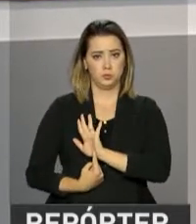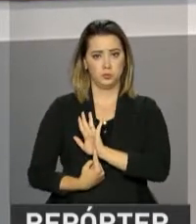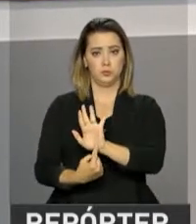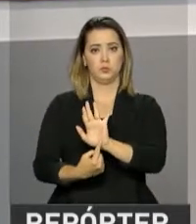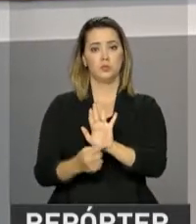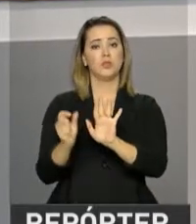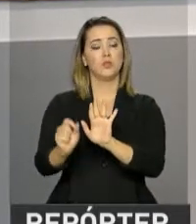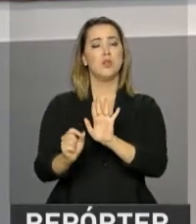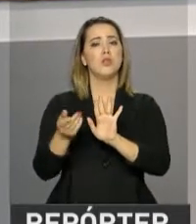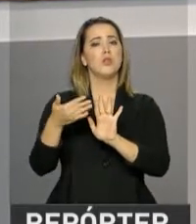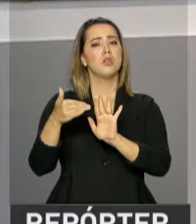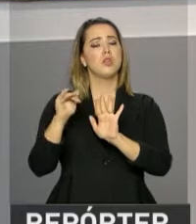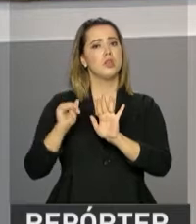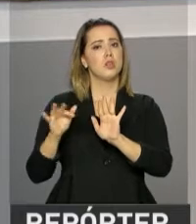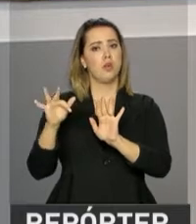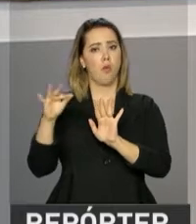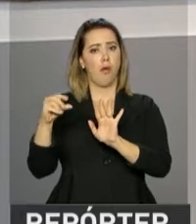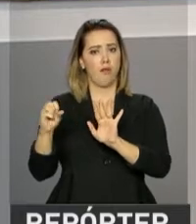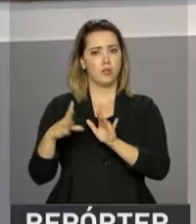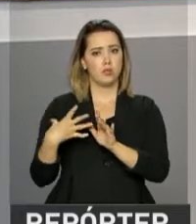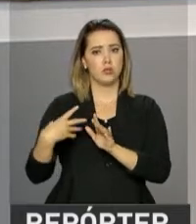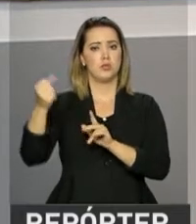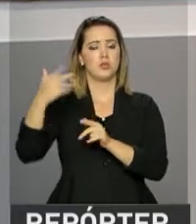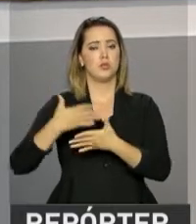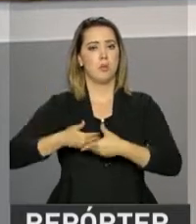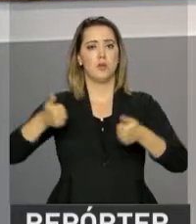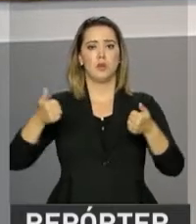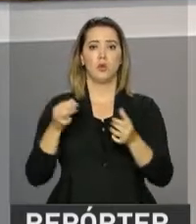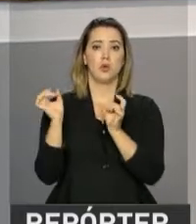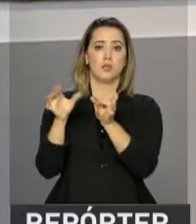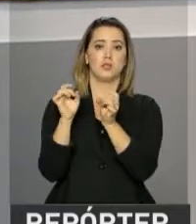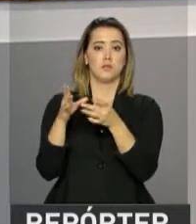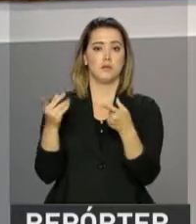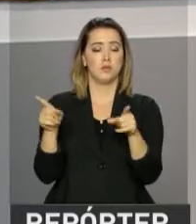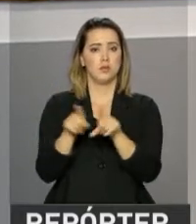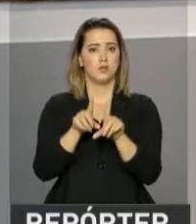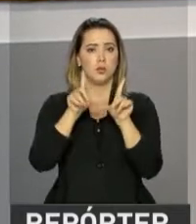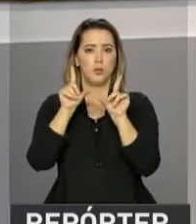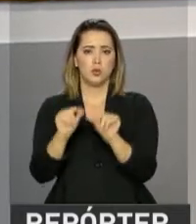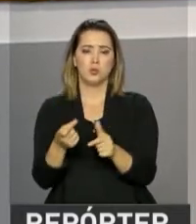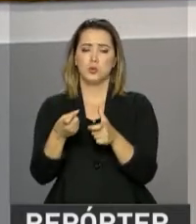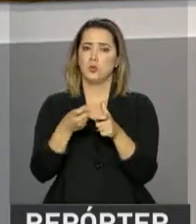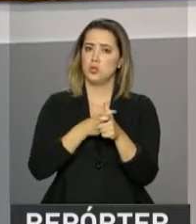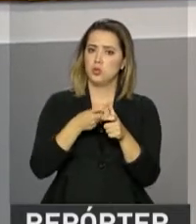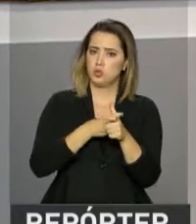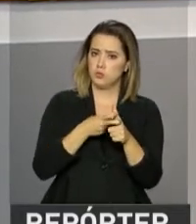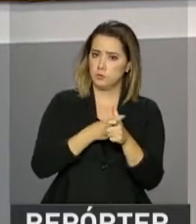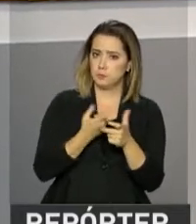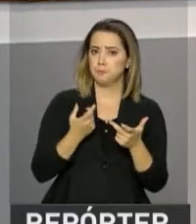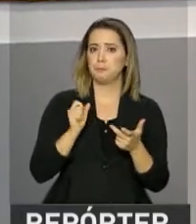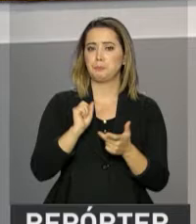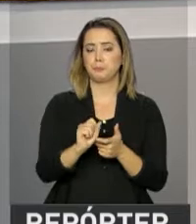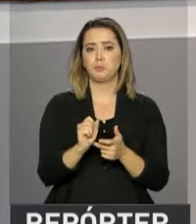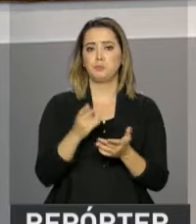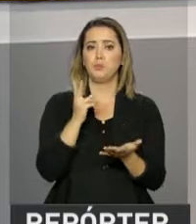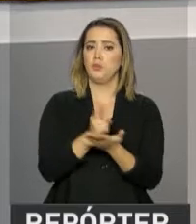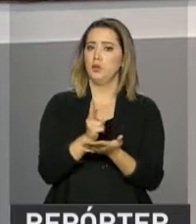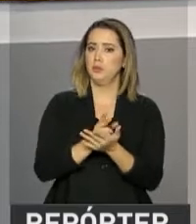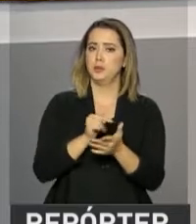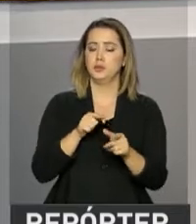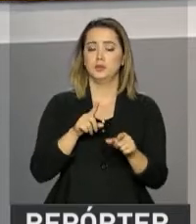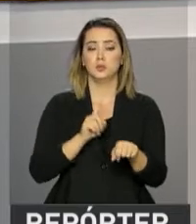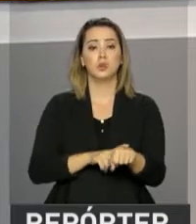mostram que a medida gerou aumento das vendas do varejo e queda da inadimplência e do endividamento ao mesmo tempo